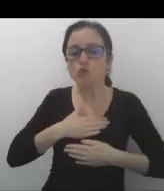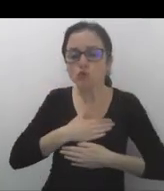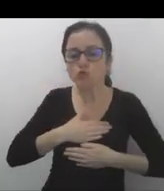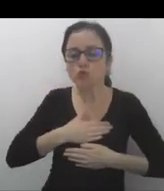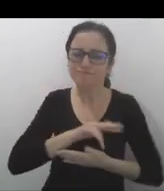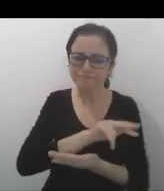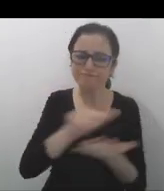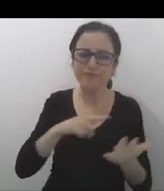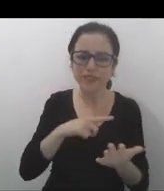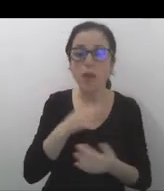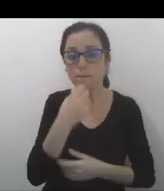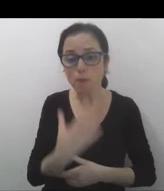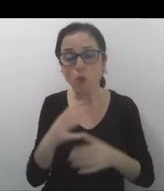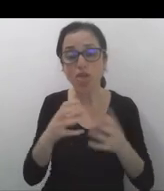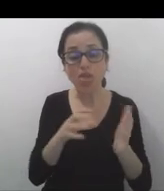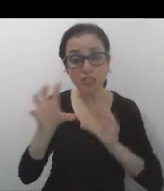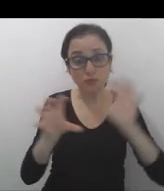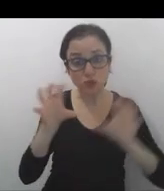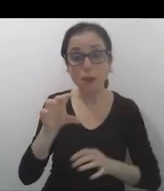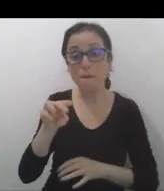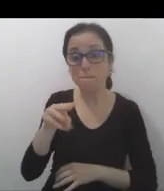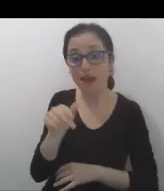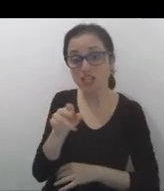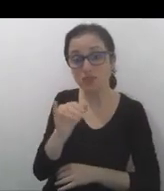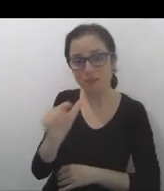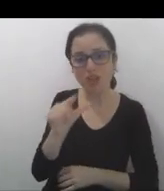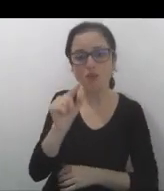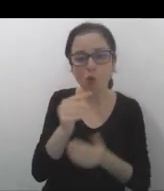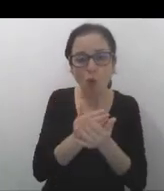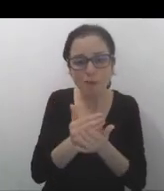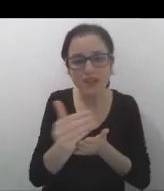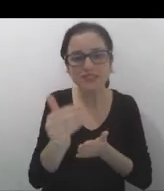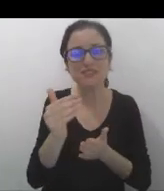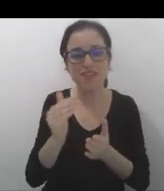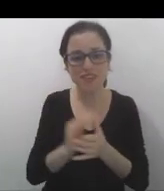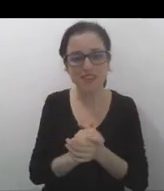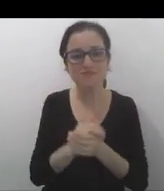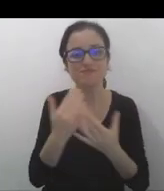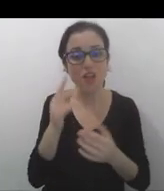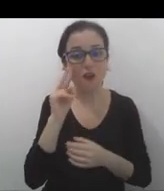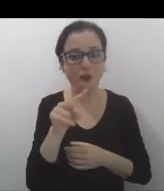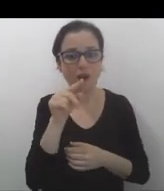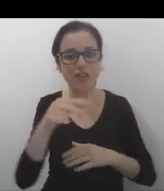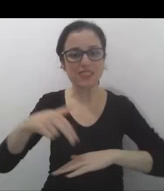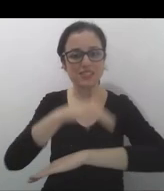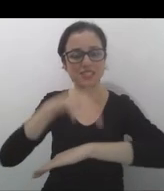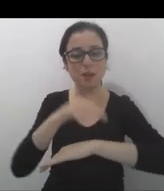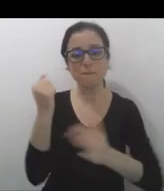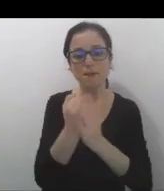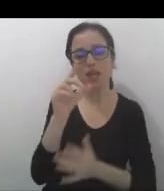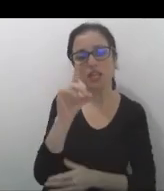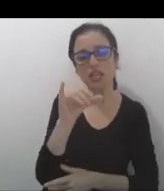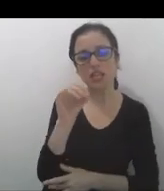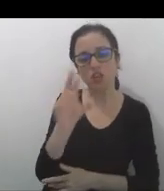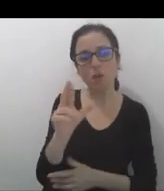gosto, etc., né? E aí, bom, a exposição do Max Bill com o começo da... e